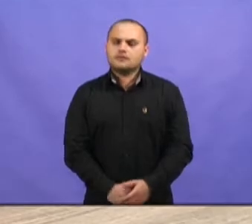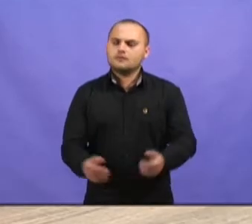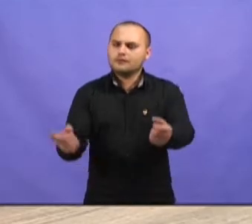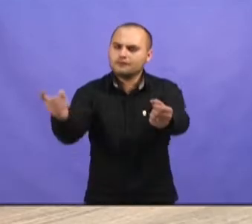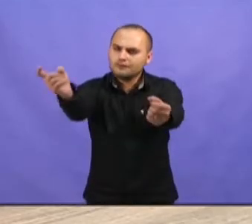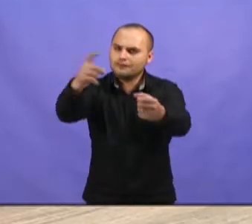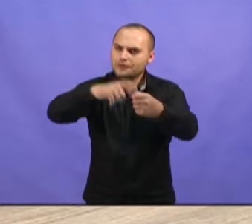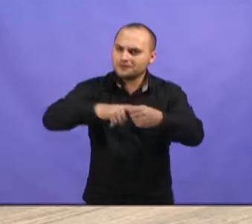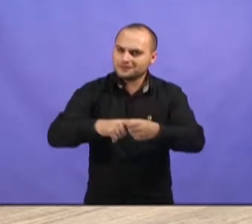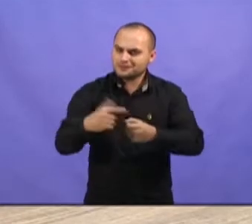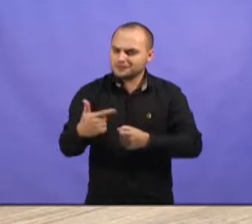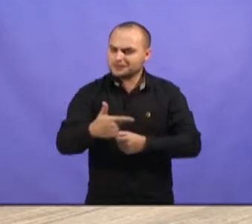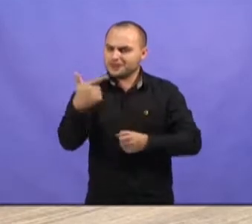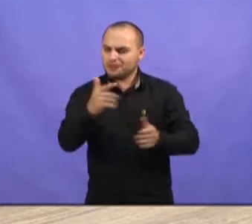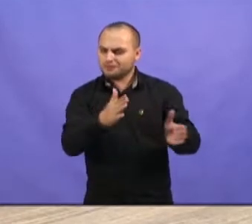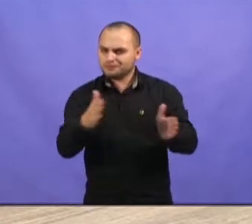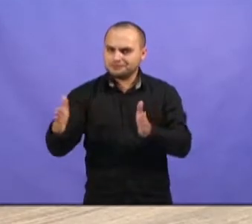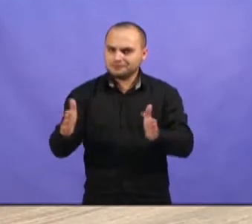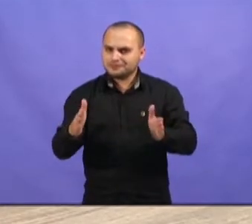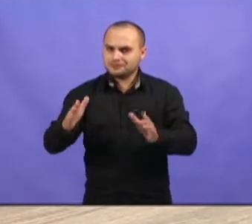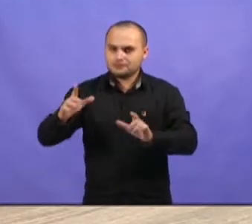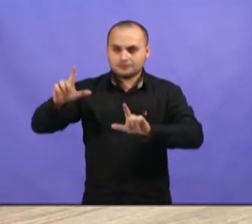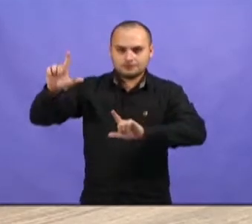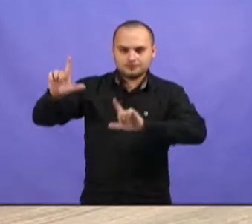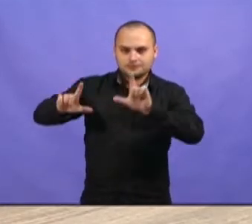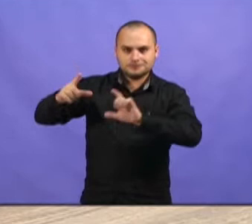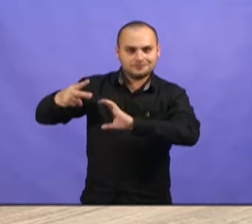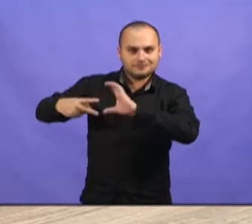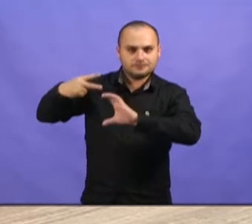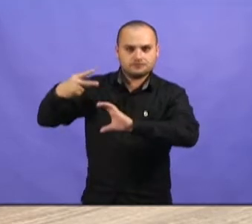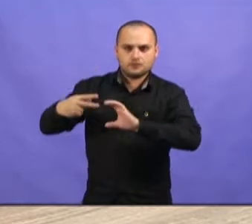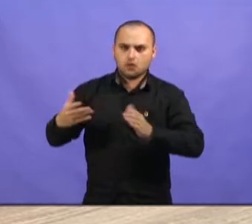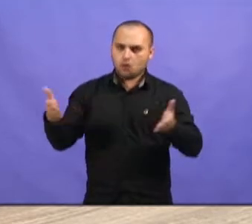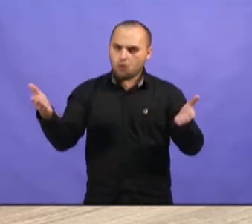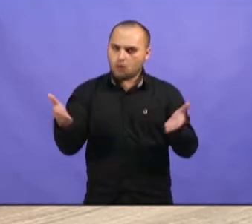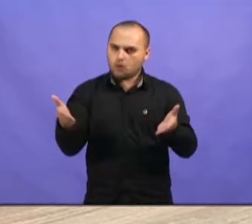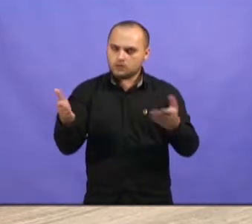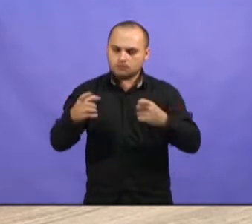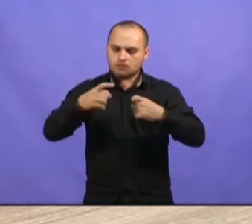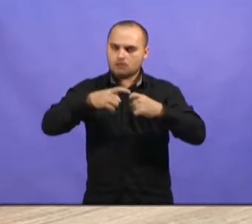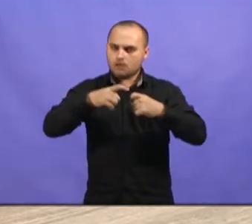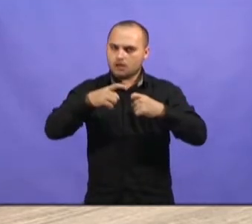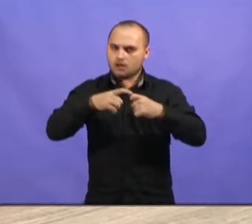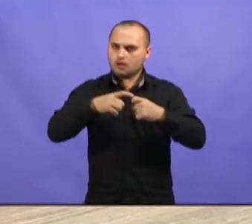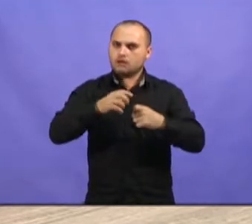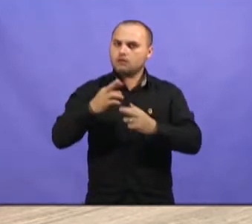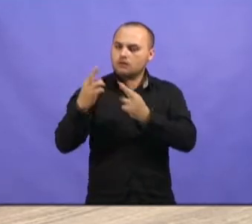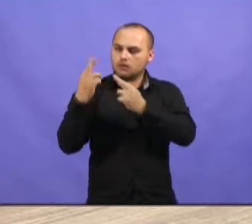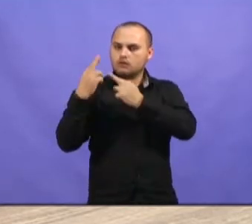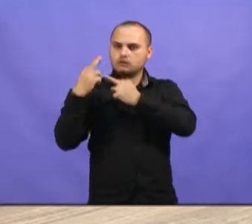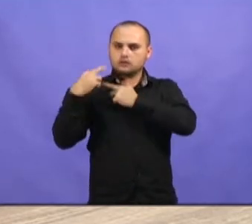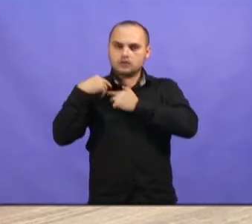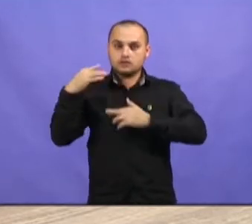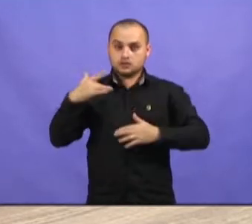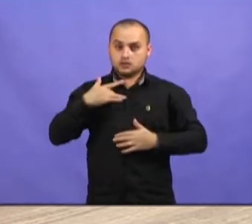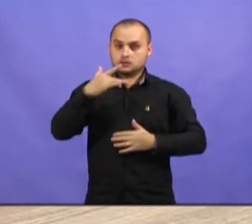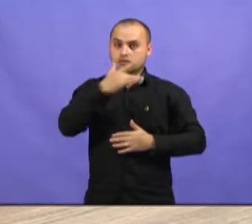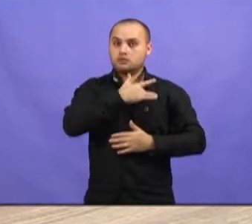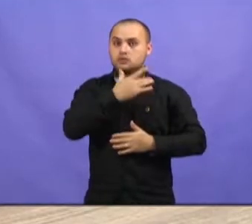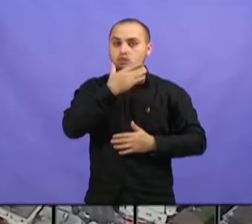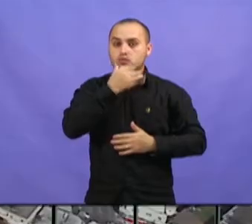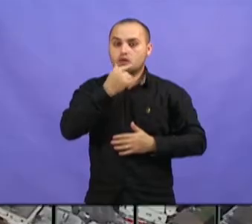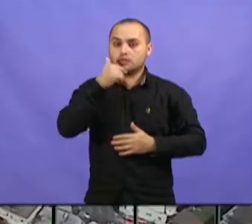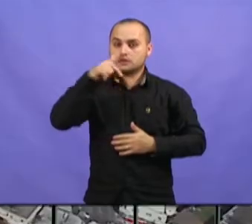Voltamos com a segunda parte do Câmara Aberta. Hoje está conosco o médico responsável pela saúde do homem de